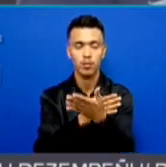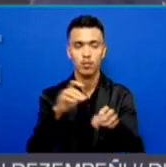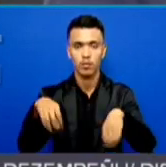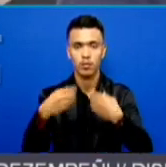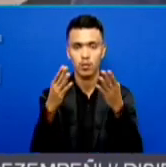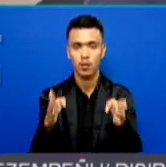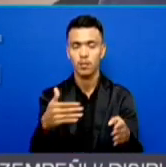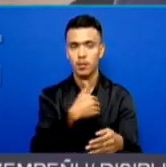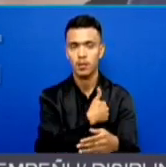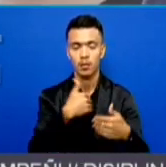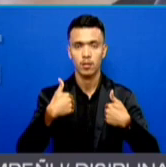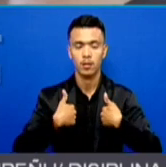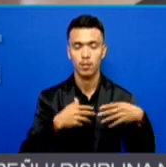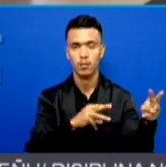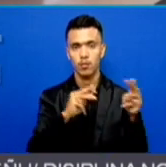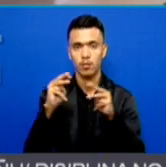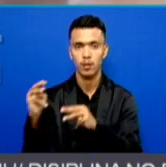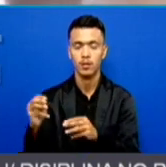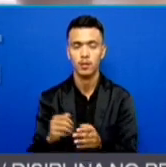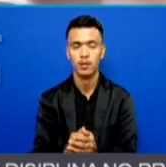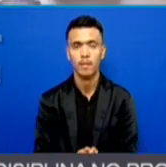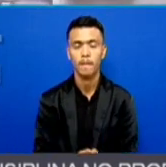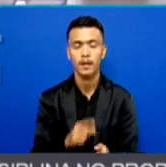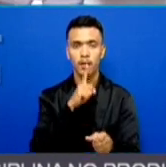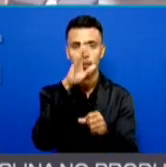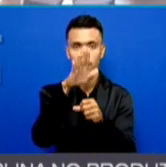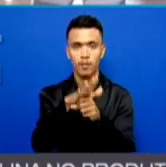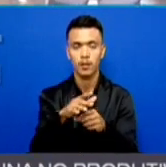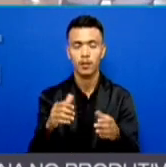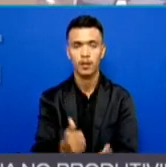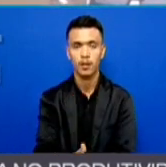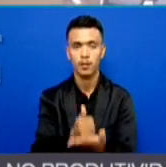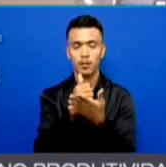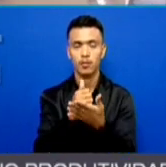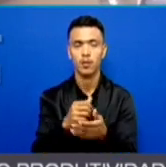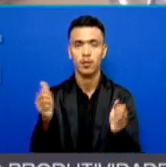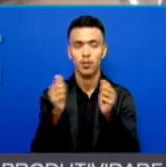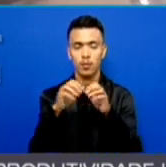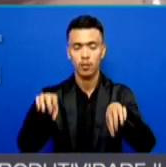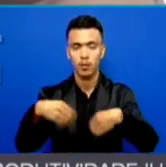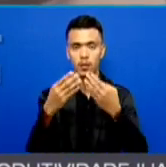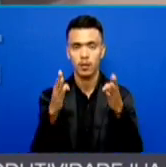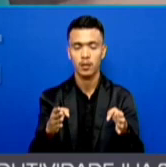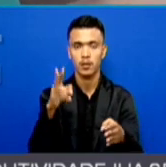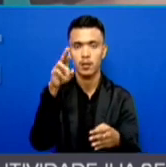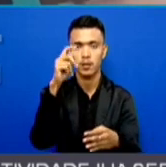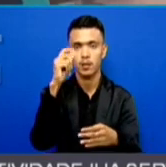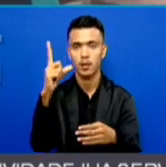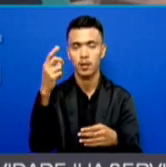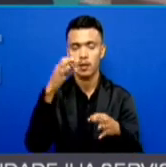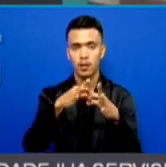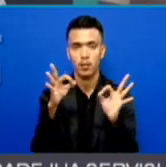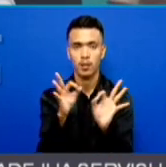durante ne sidau e a mudança. João Guterres promete se esforça muito com a liderança RTTLP a tua dia